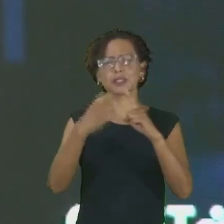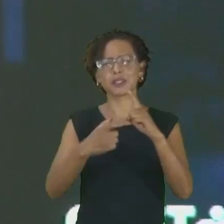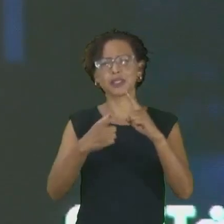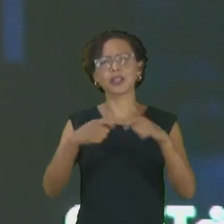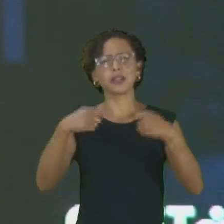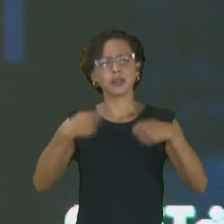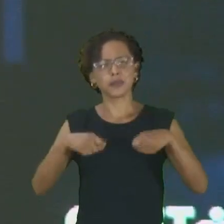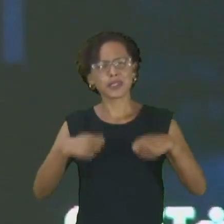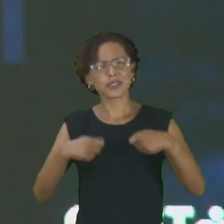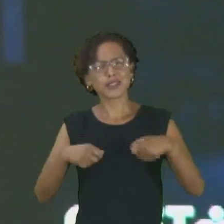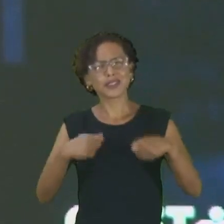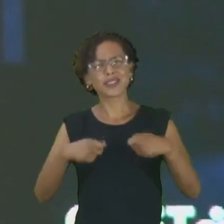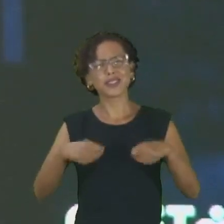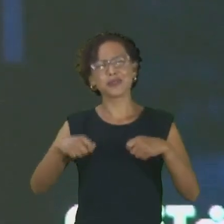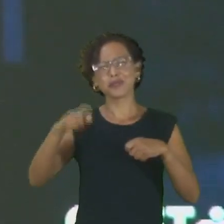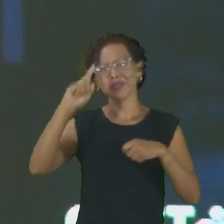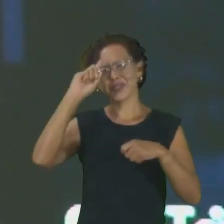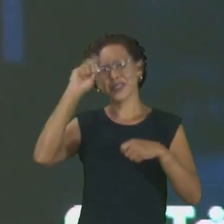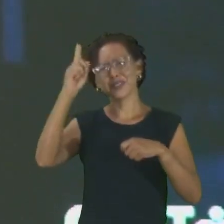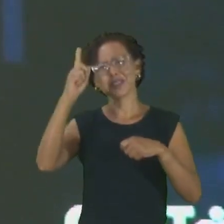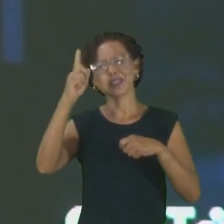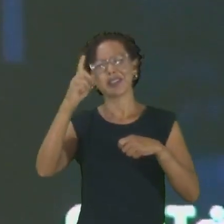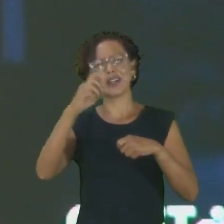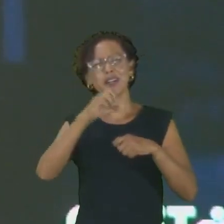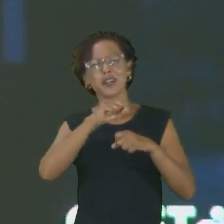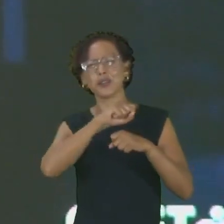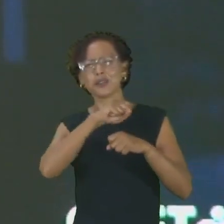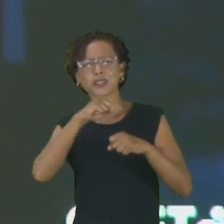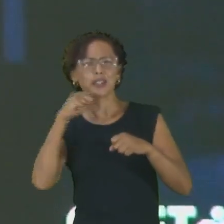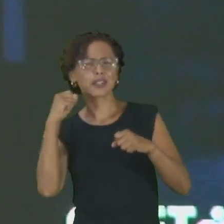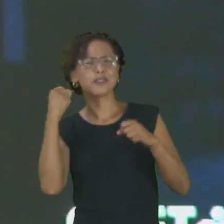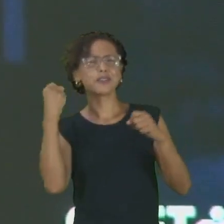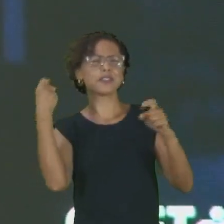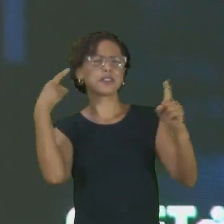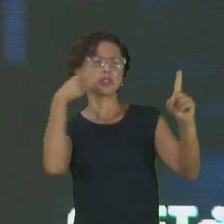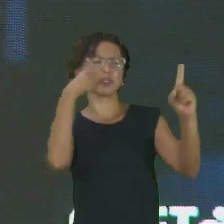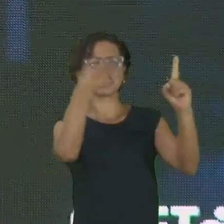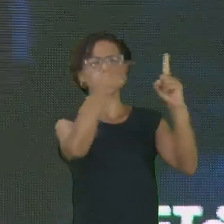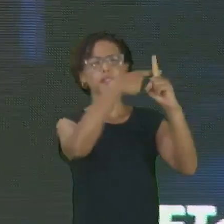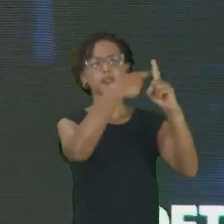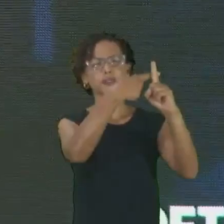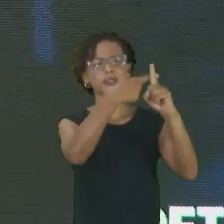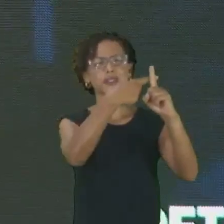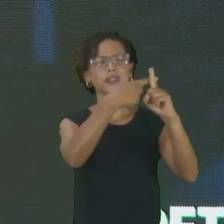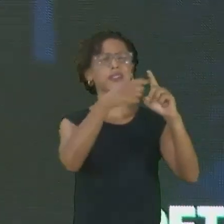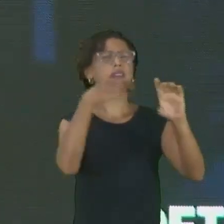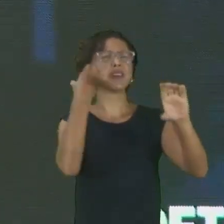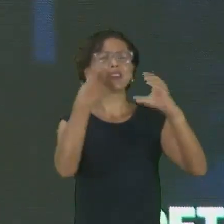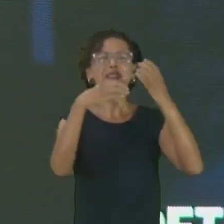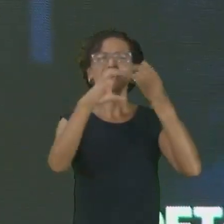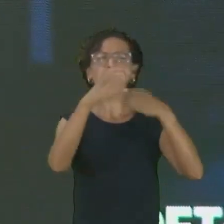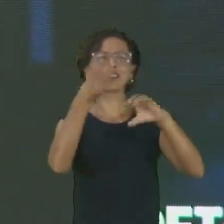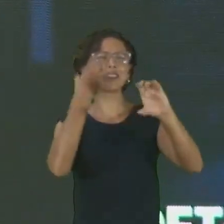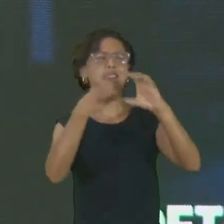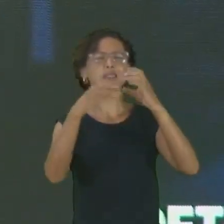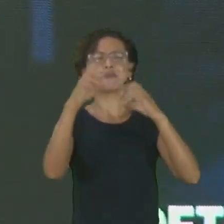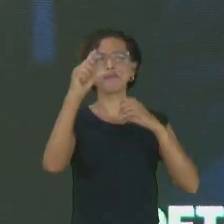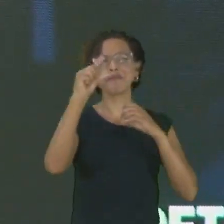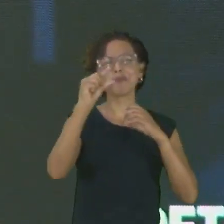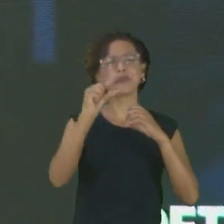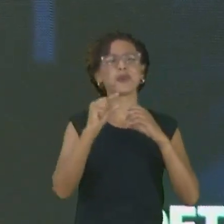cruz. Se prega muito pouco sobre a cruz, se canta muito pouco sobre a cruz, se fala muito pouco sobre a